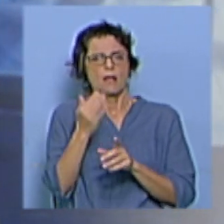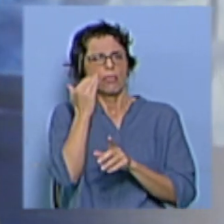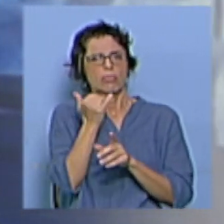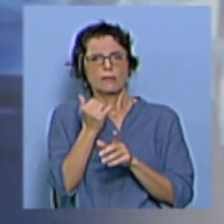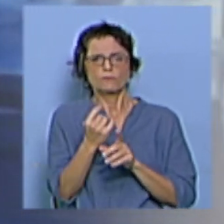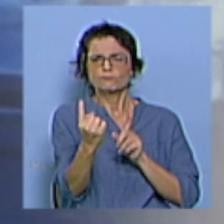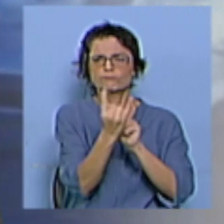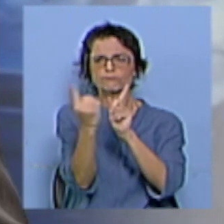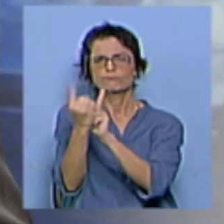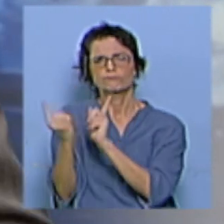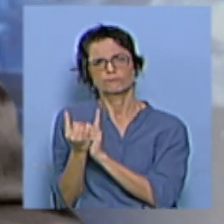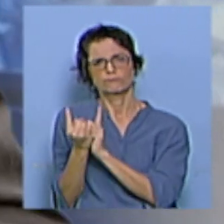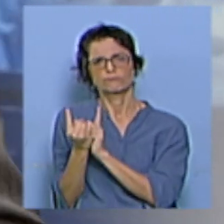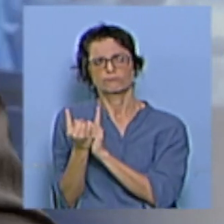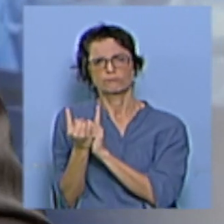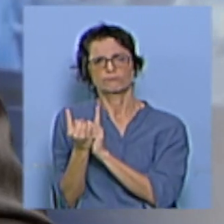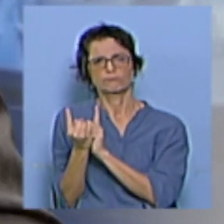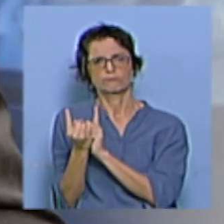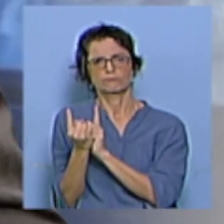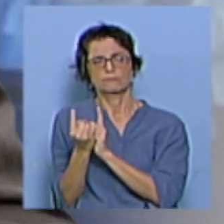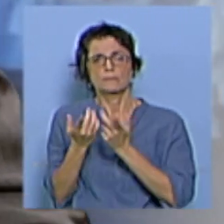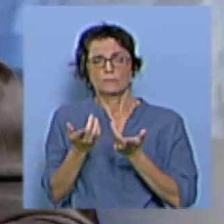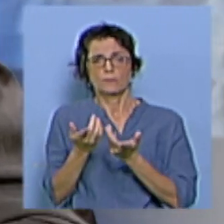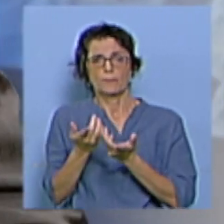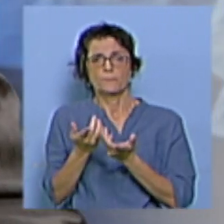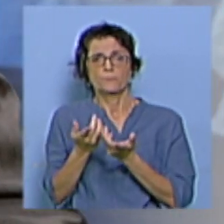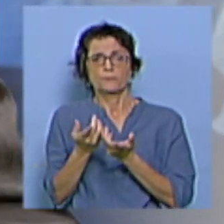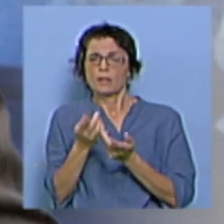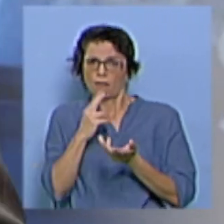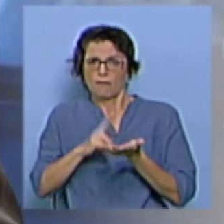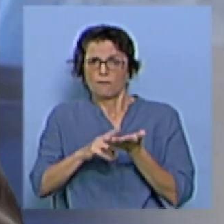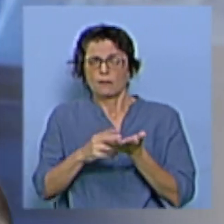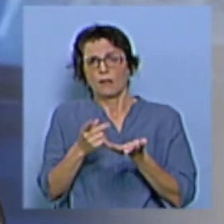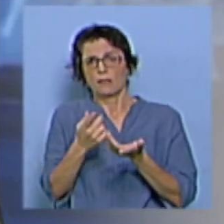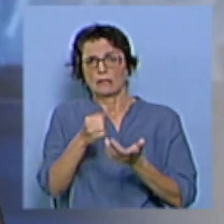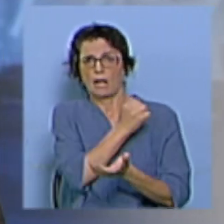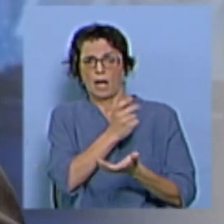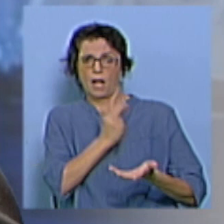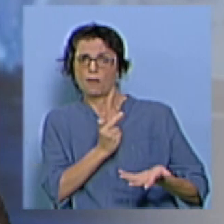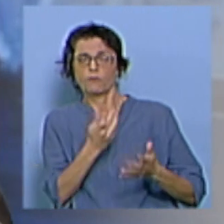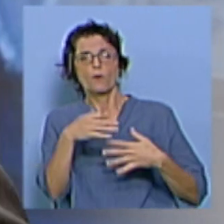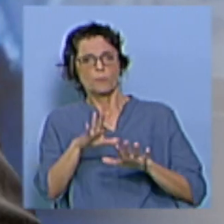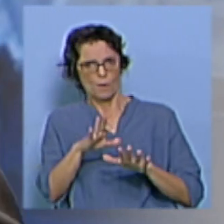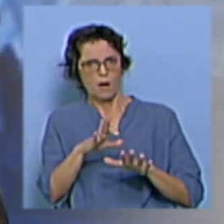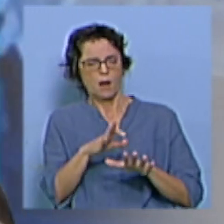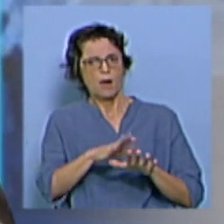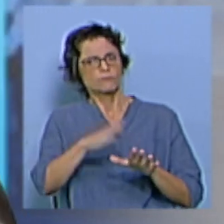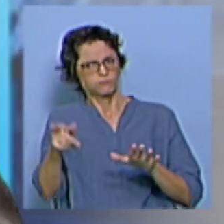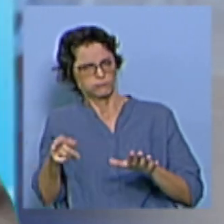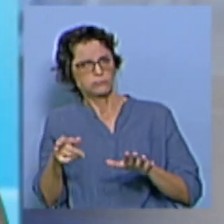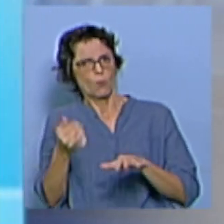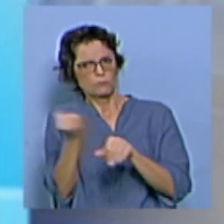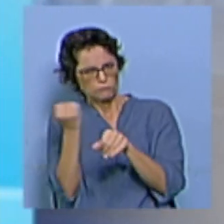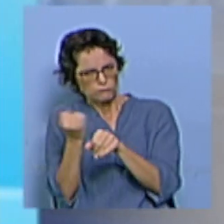outro e que, se por um lado estávamos todos remetidos e confinados às nossas casas, por outro lado havia obra, havia ação,